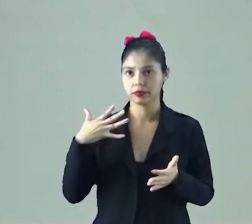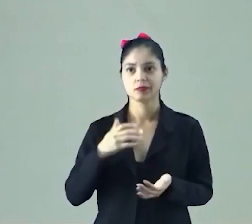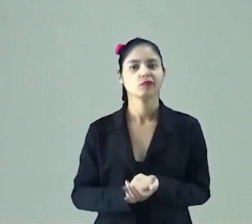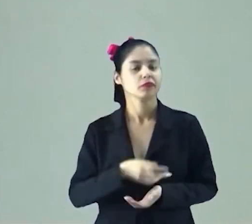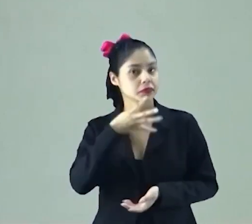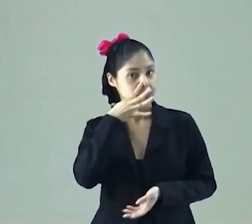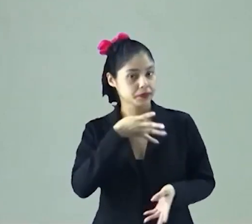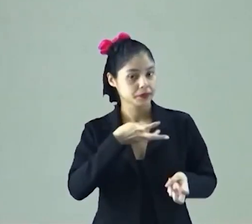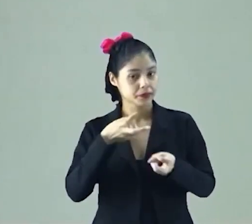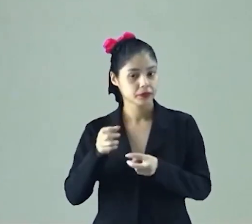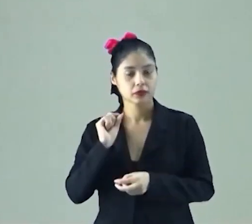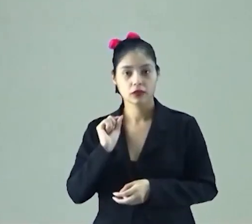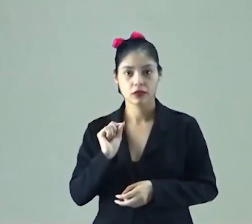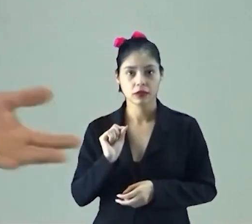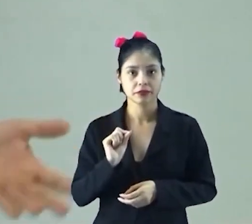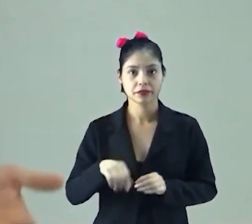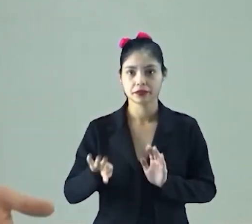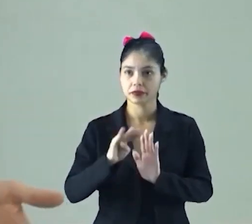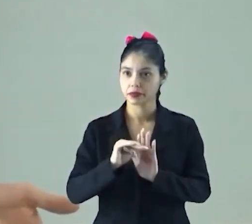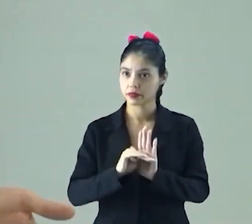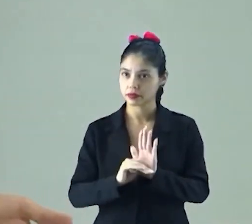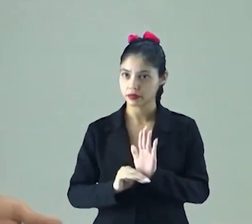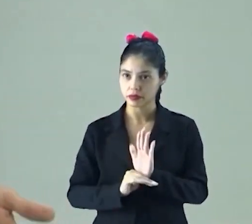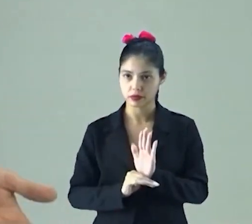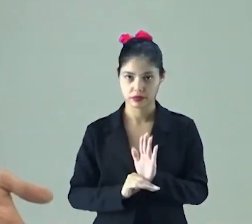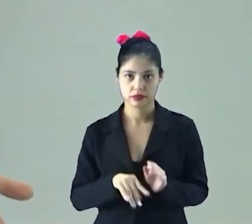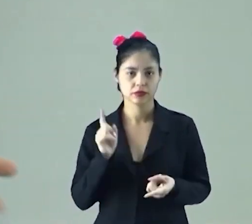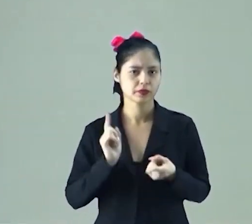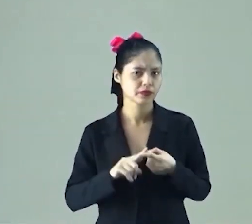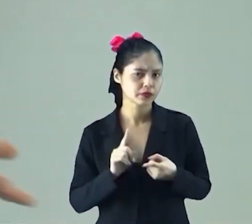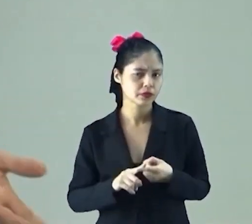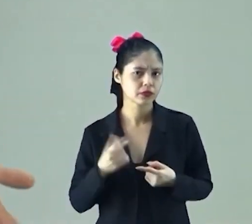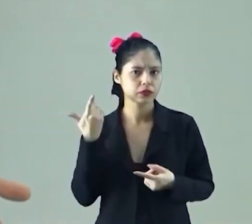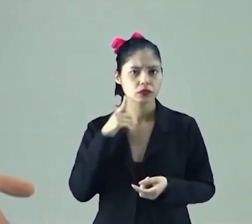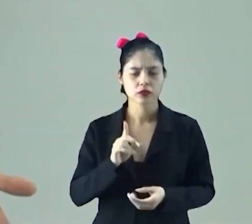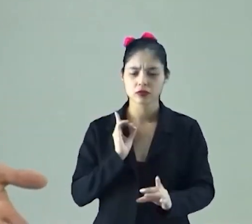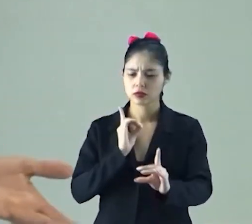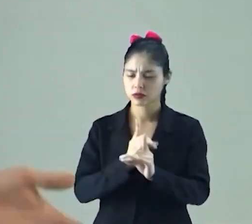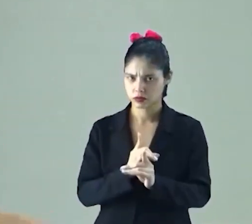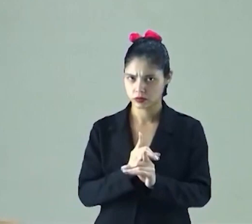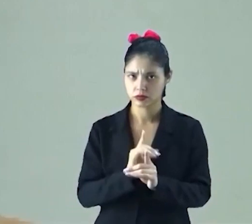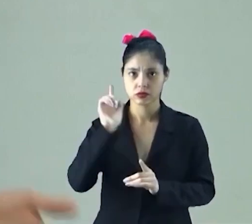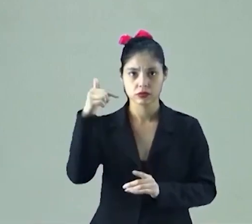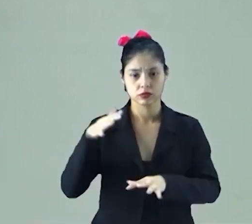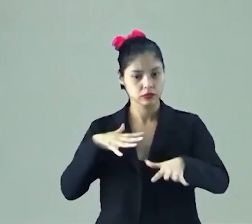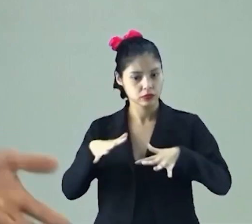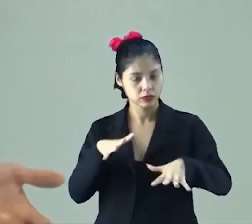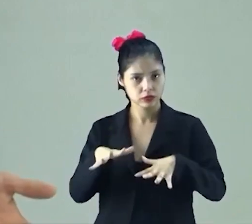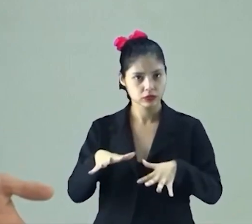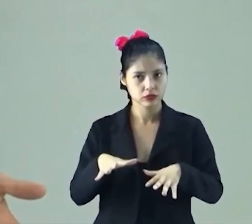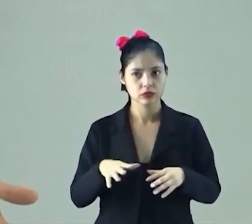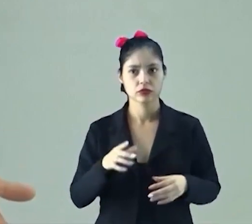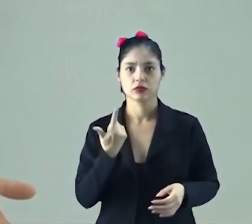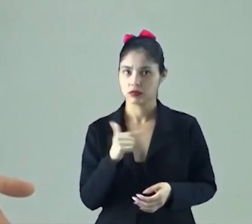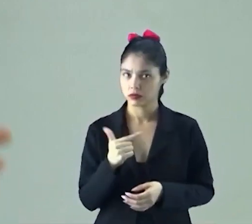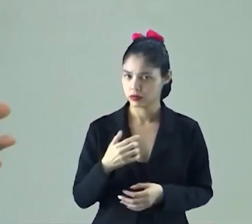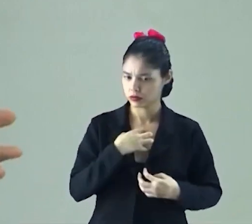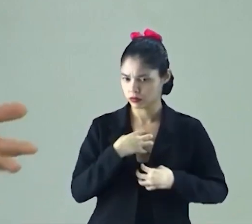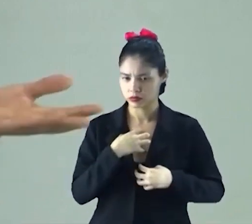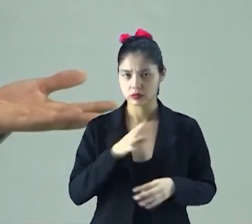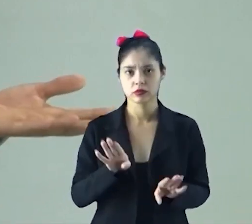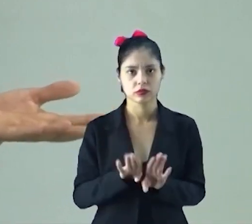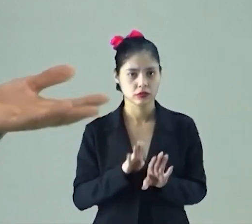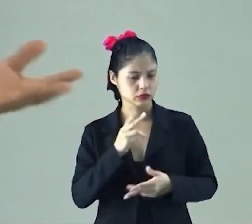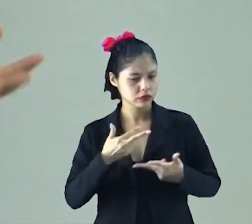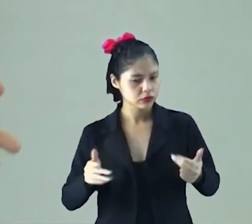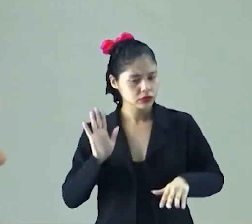também observou isso aí, ele não ia classificar muito mais do que isso, porque era o que ele conseguia identificar, aquilo que se mexe e aquilo que não se mexe. Às